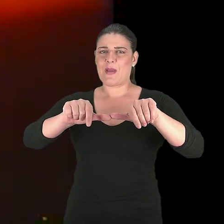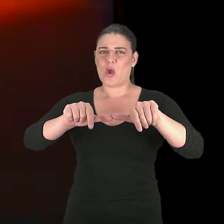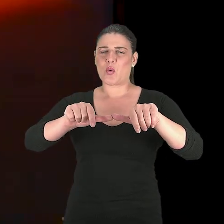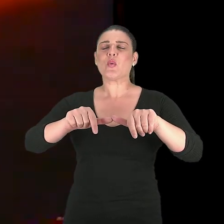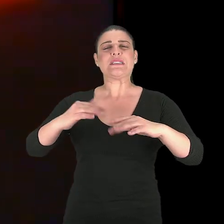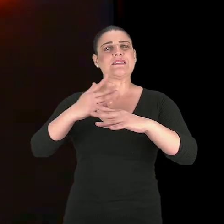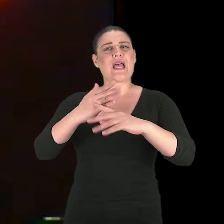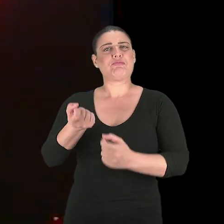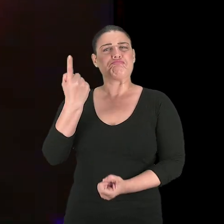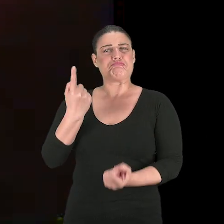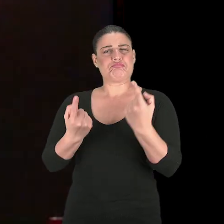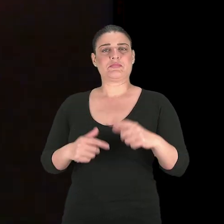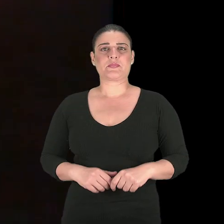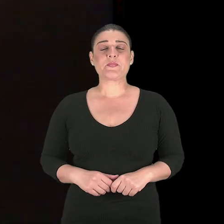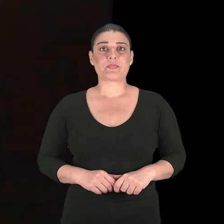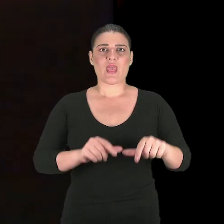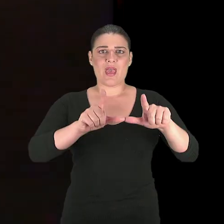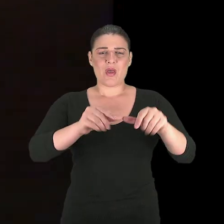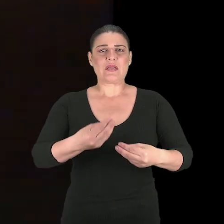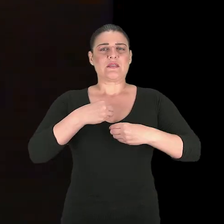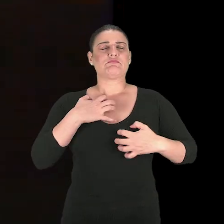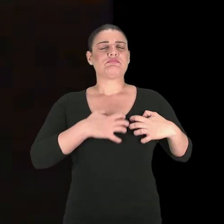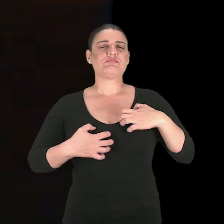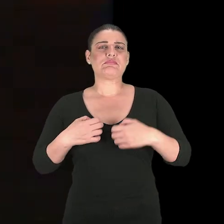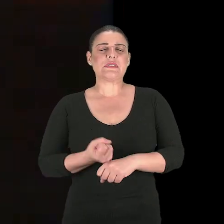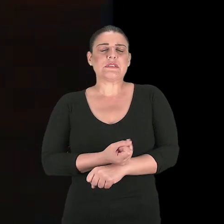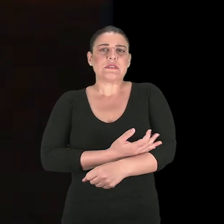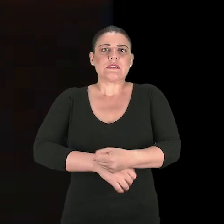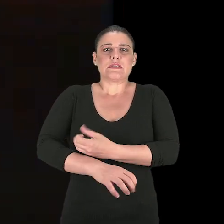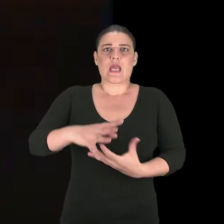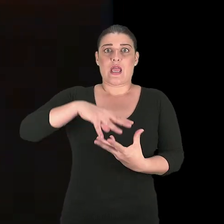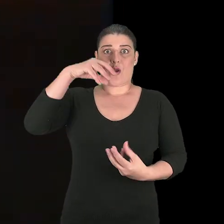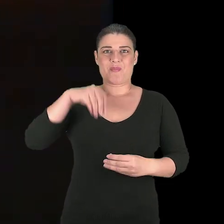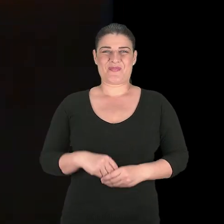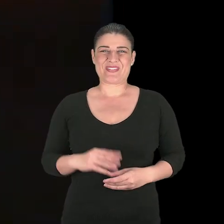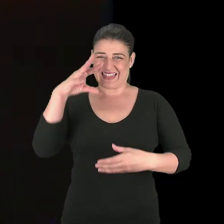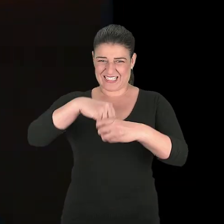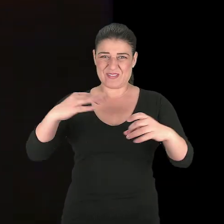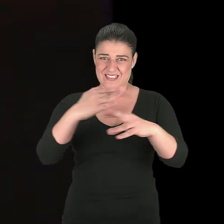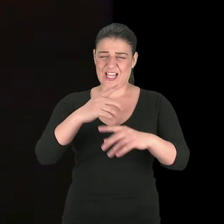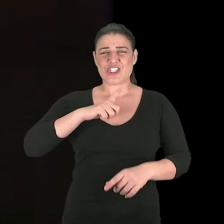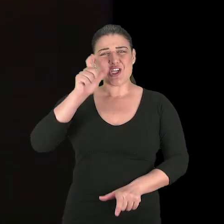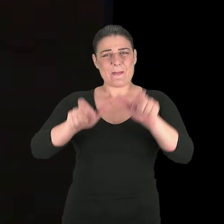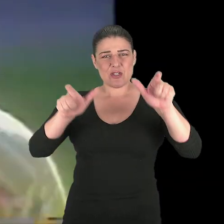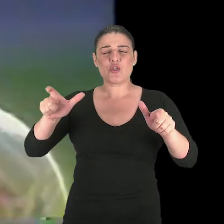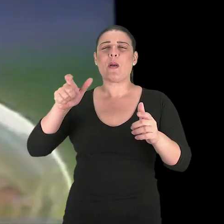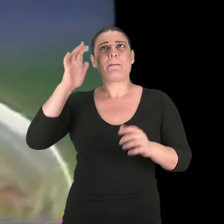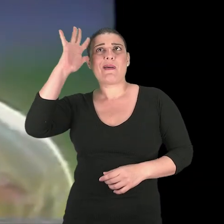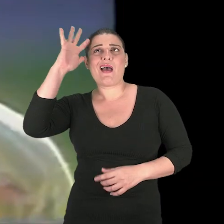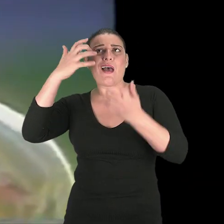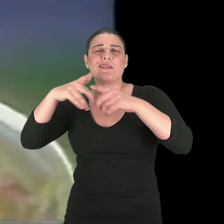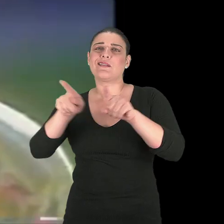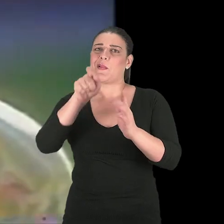Bauru, nome frisson que acorda na alma da gente. Bauru tem gente que pensa e escreve poesia.